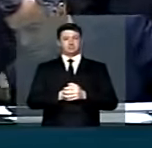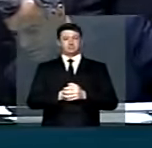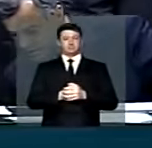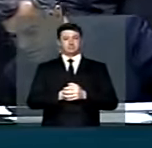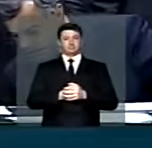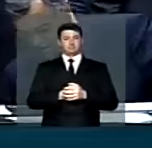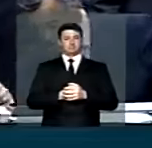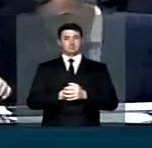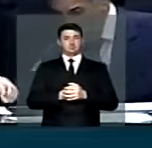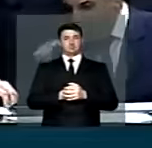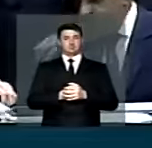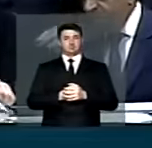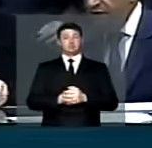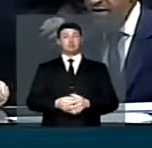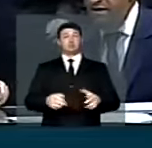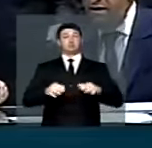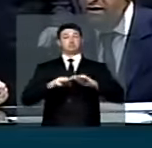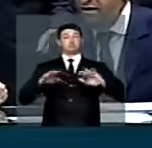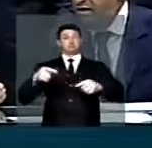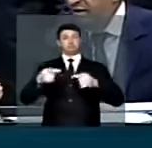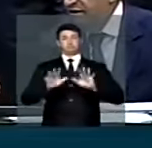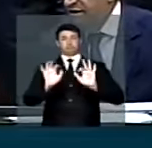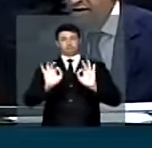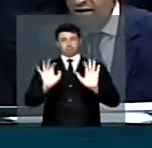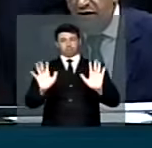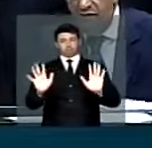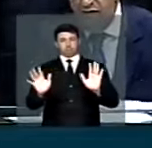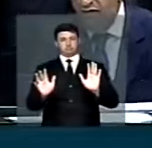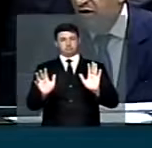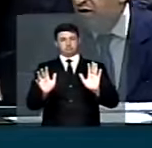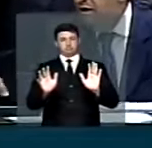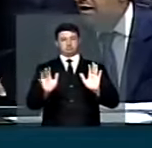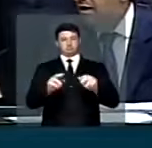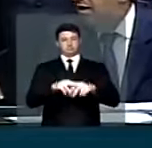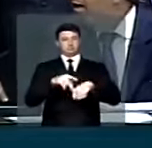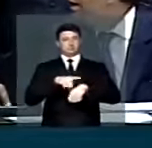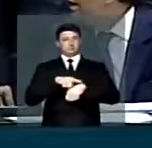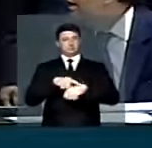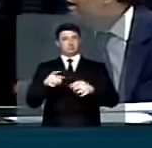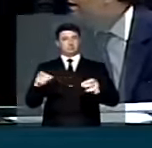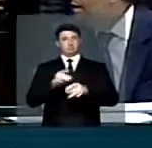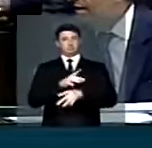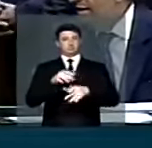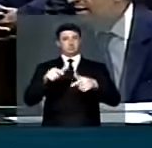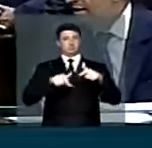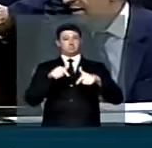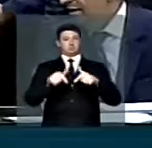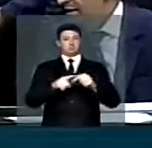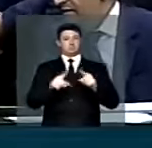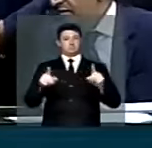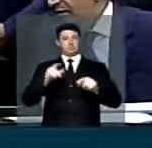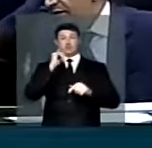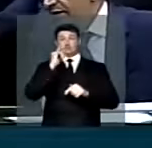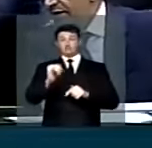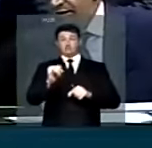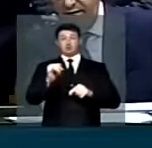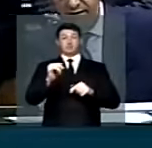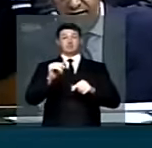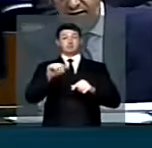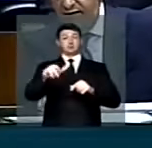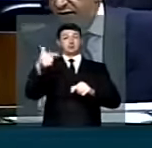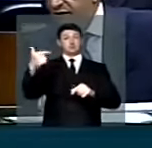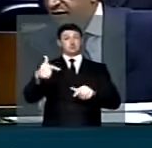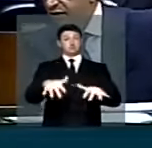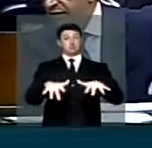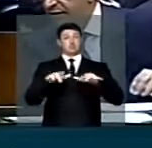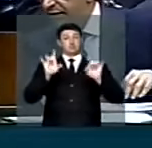Viva o povo livre! Nada mais a ver tratar. Em razão do horário, encerrar os nossos trabalhos. Antes, convocando